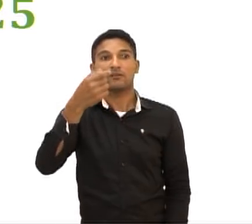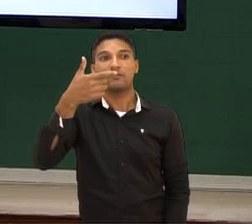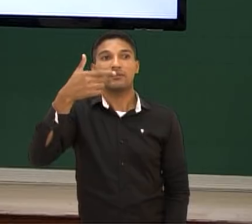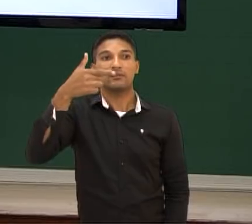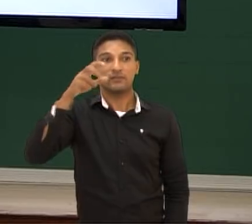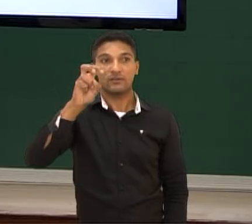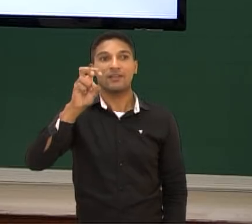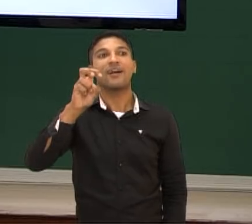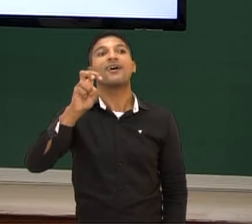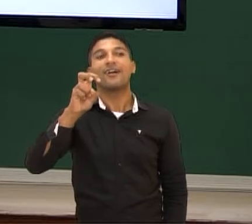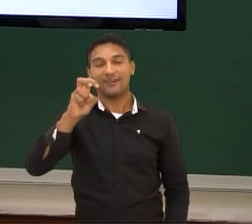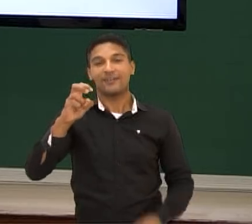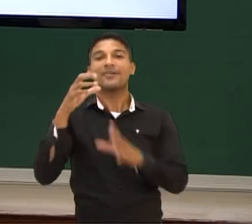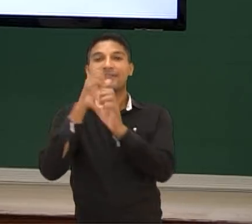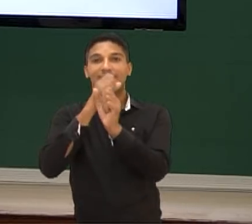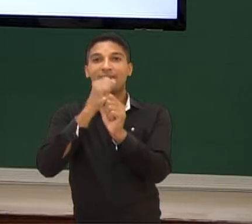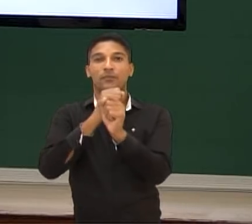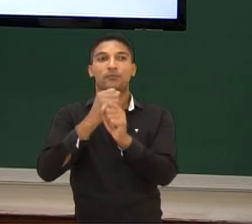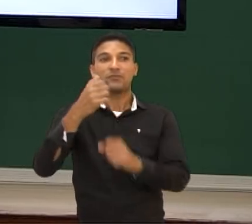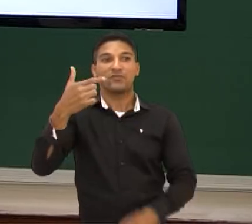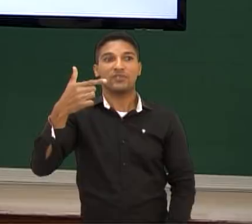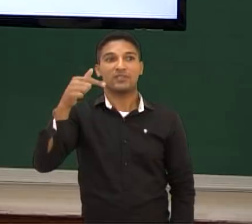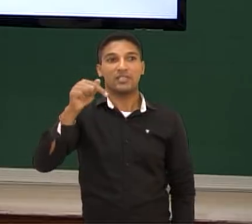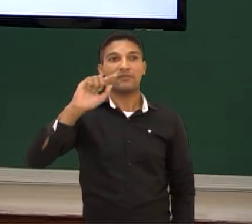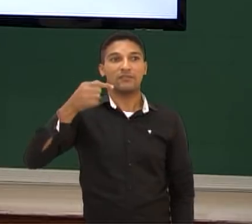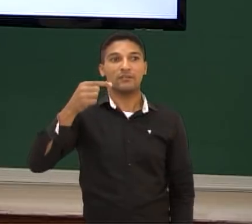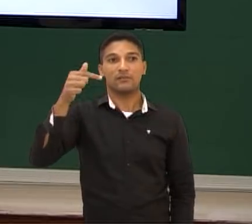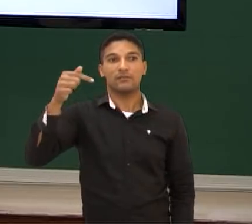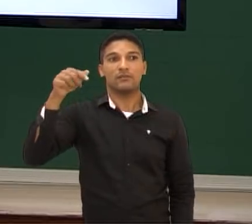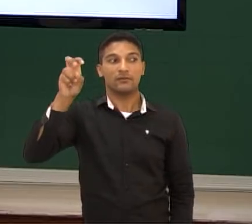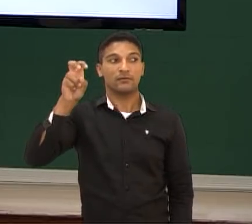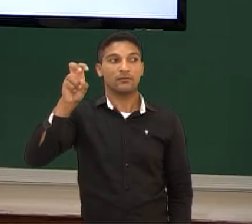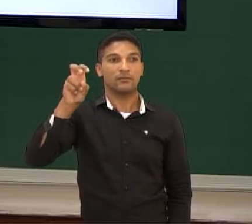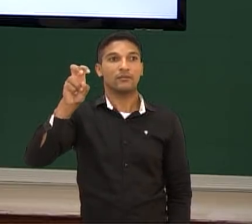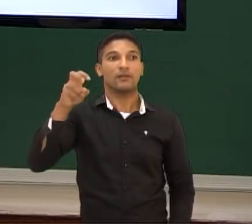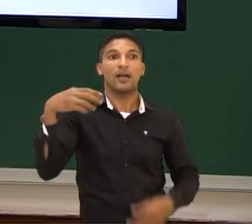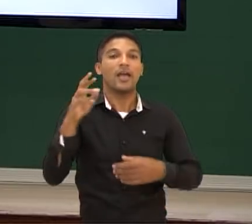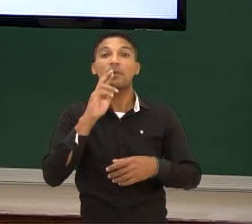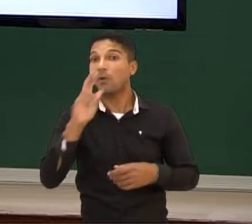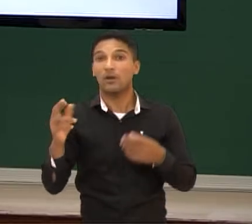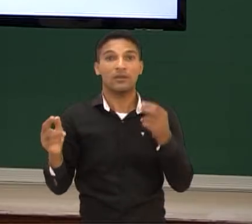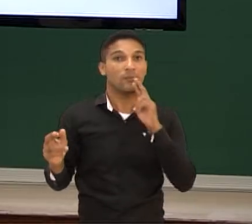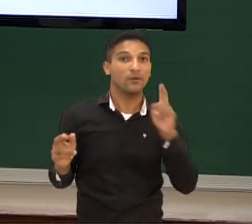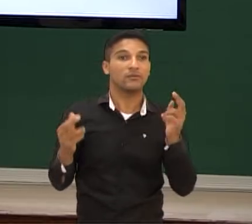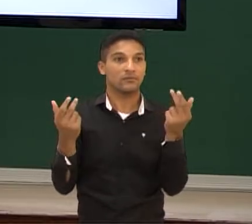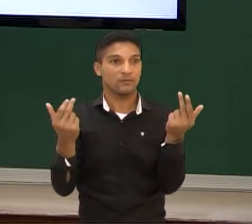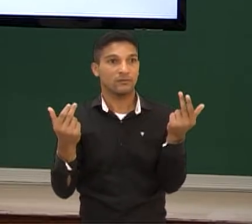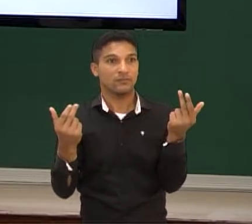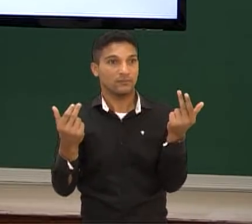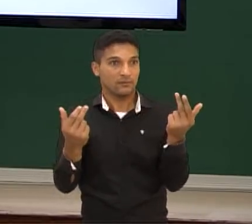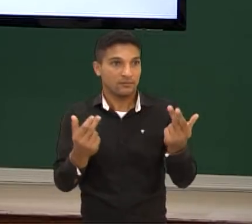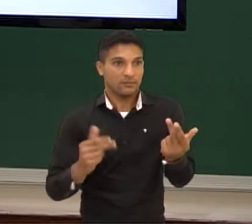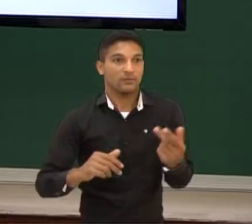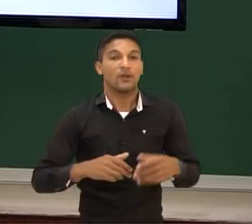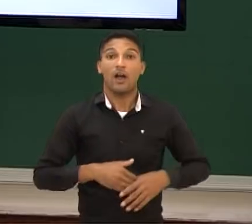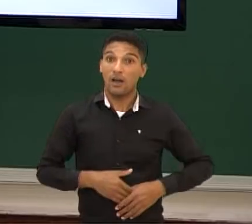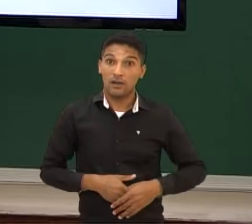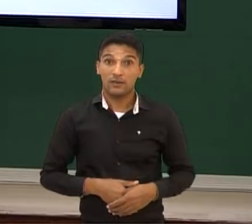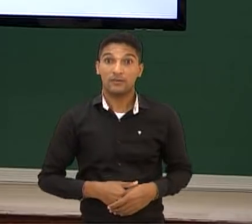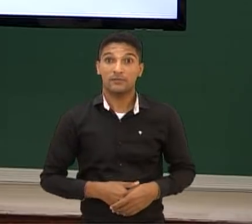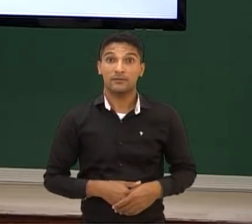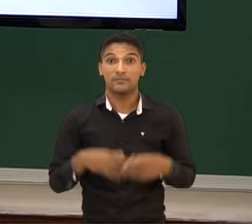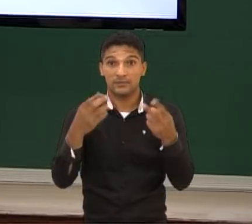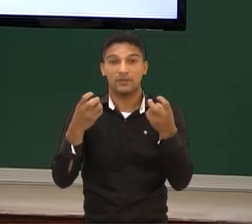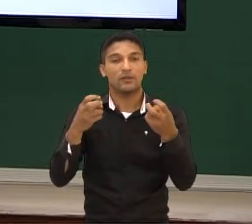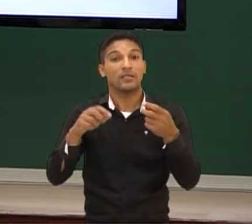27,75, que foi o mesmo resultado que encontramos da forma anterior. E o que tem isso? Problema nenhum. Você vai resolver aquele com que